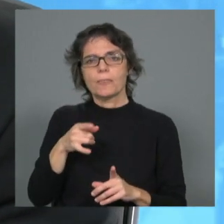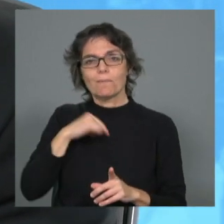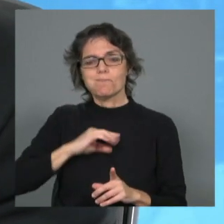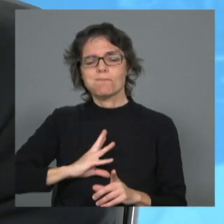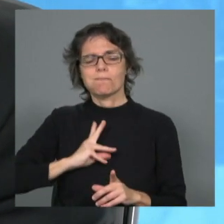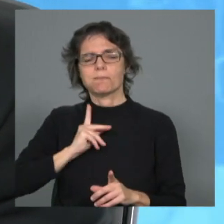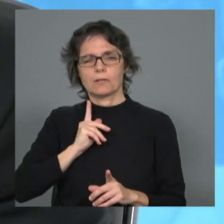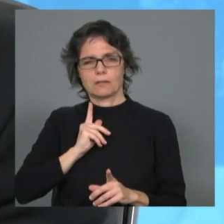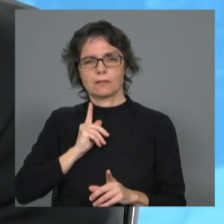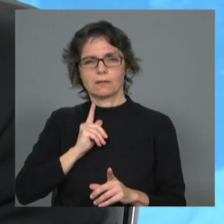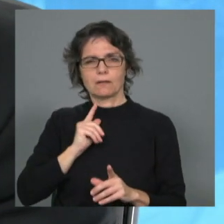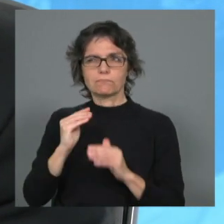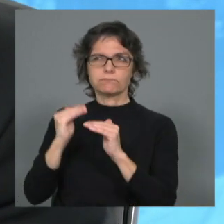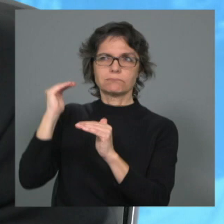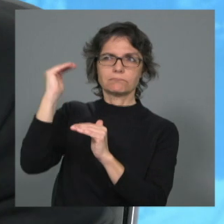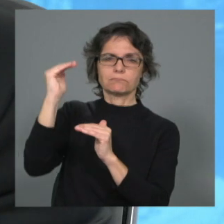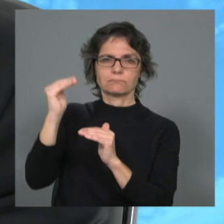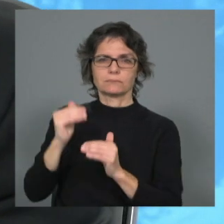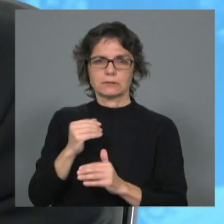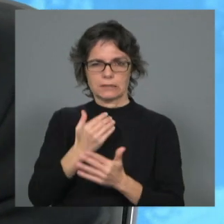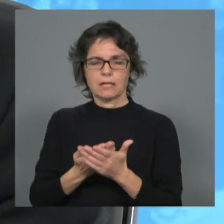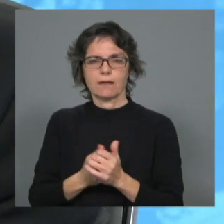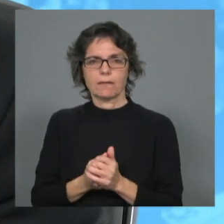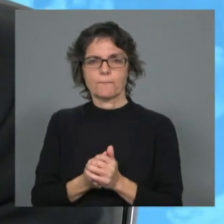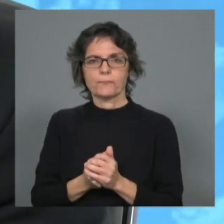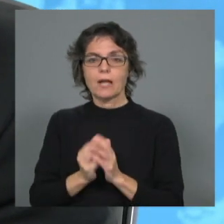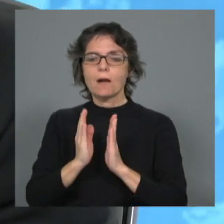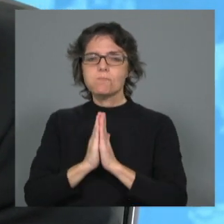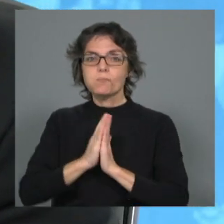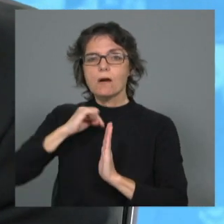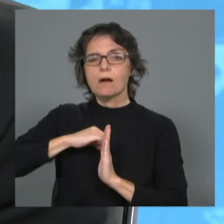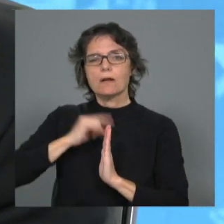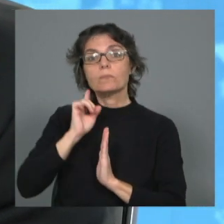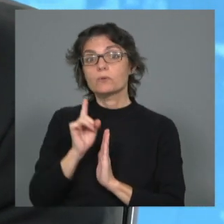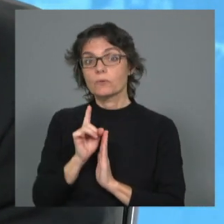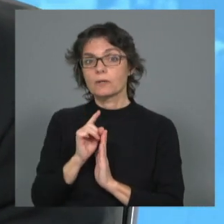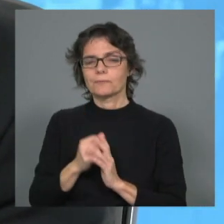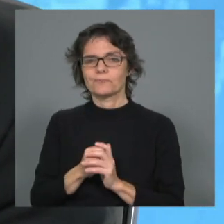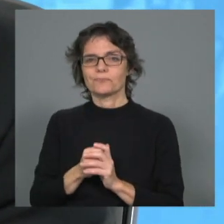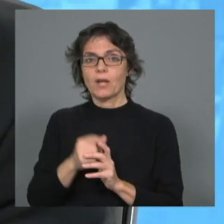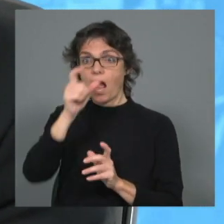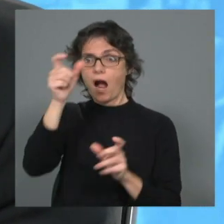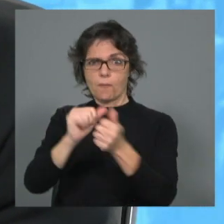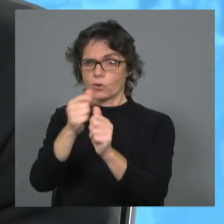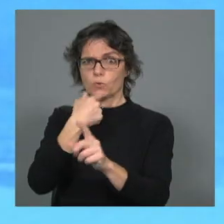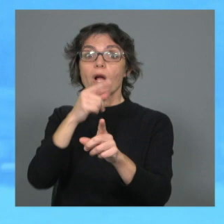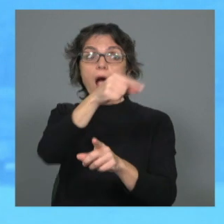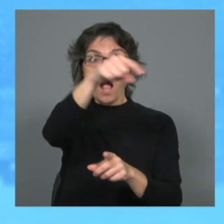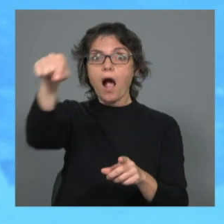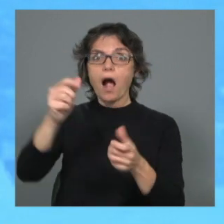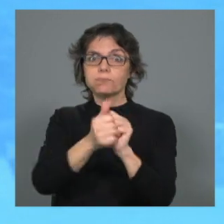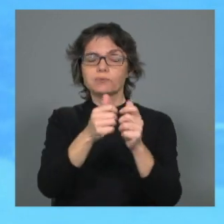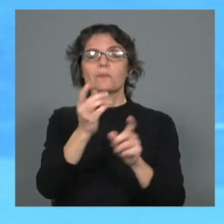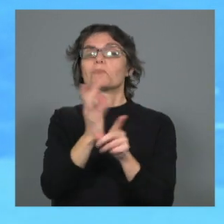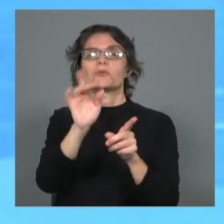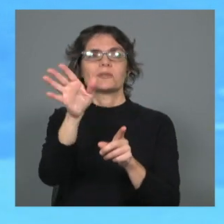dimensão religiosa também está presente, e muitos atletas referem isso. Aliás, é muito visual, não é? É muito visível, exatamente. A forma como se entra em campo,